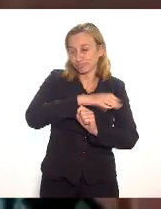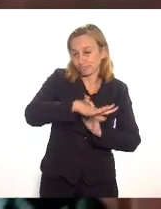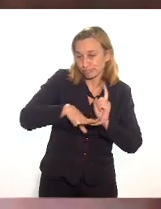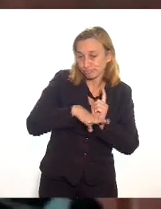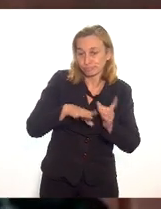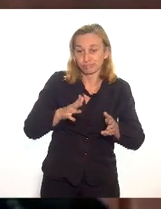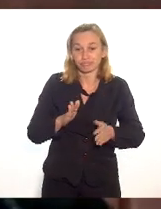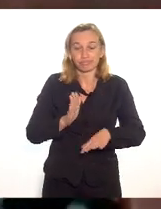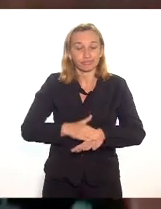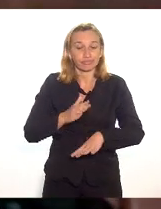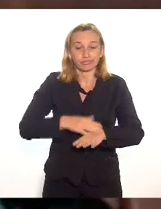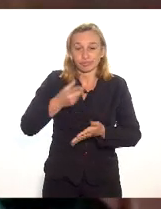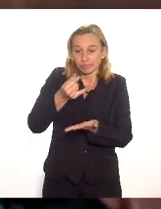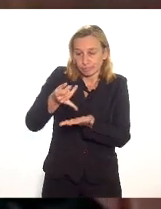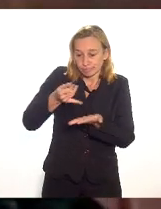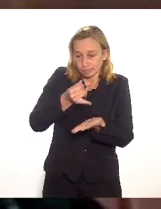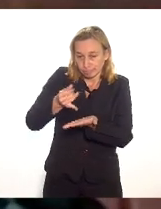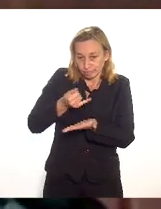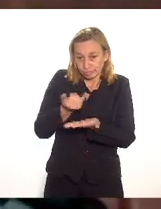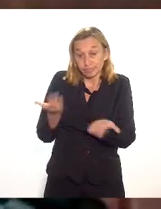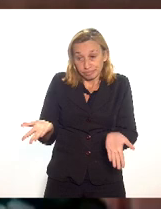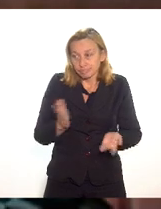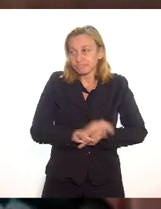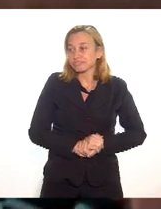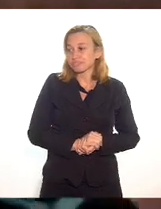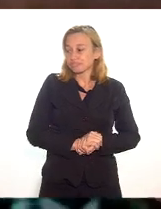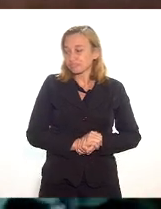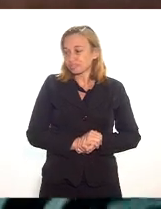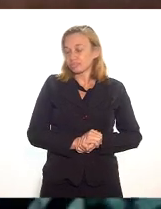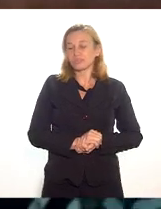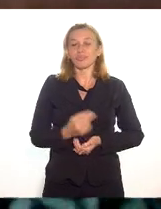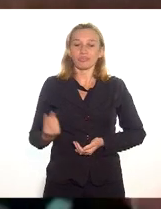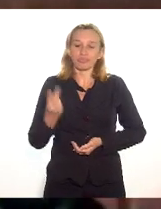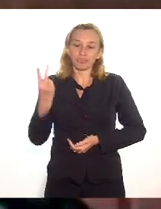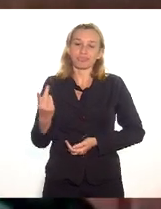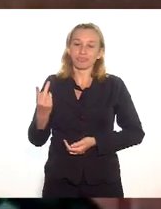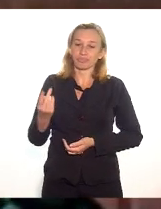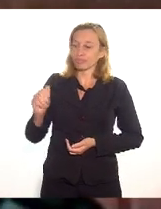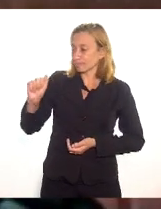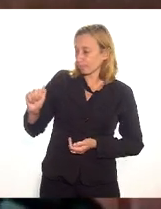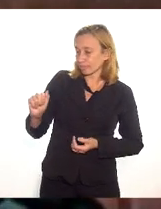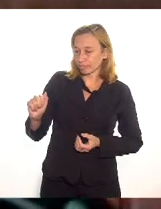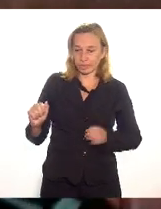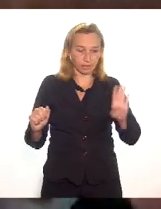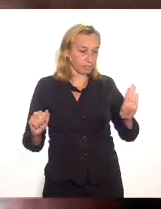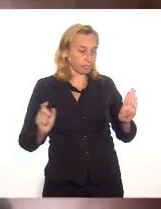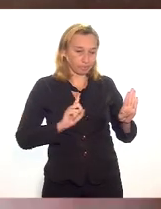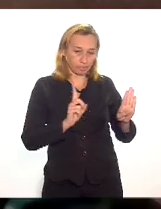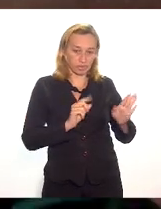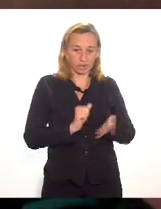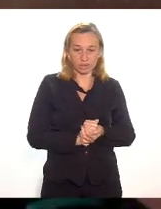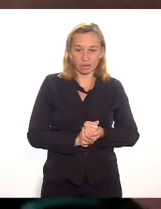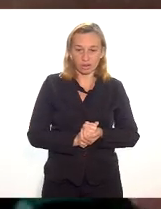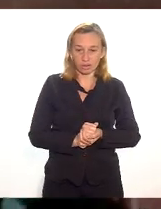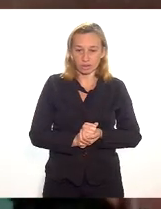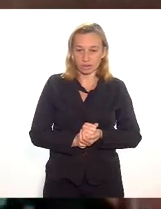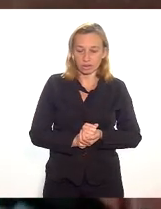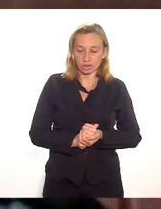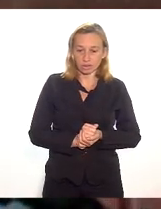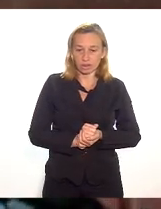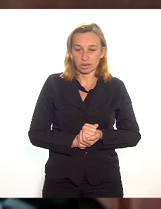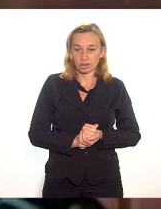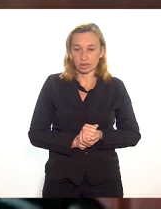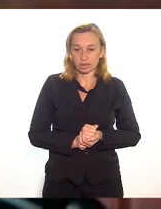vez mais para um capitalismo de barbárie, que privilegia, como disse aqui o deputado Valdec, e